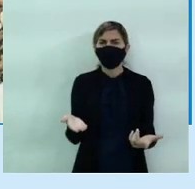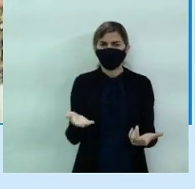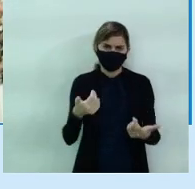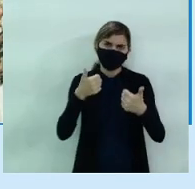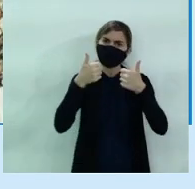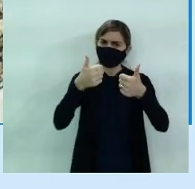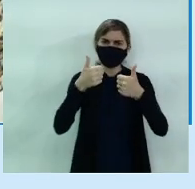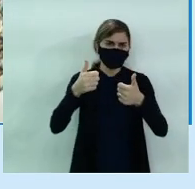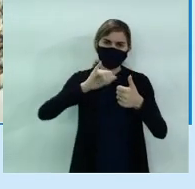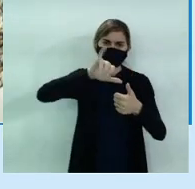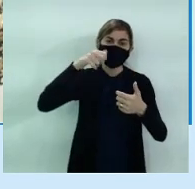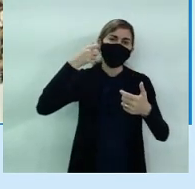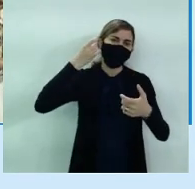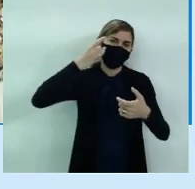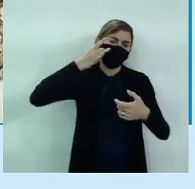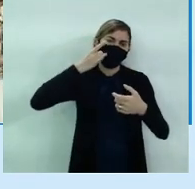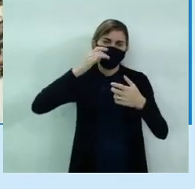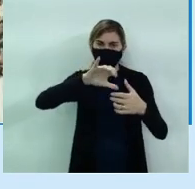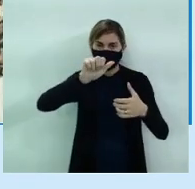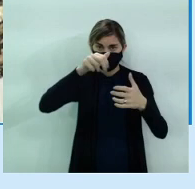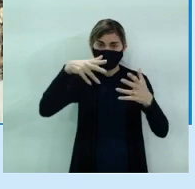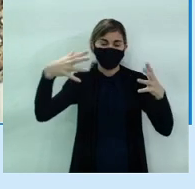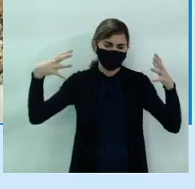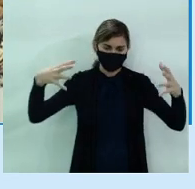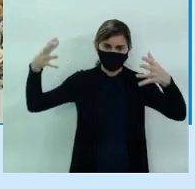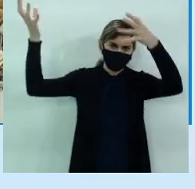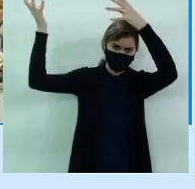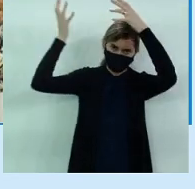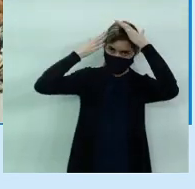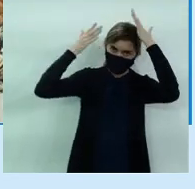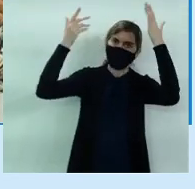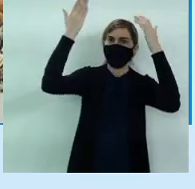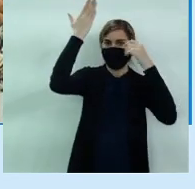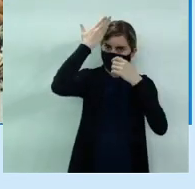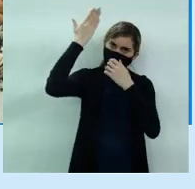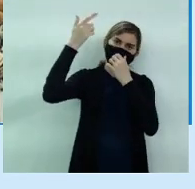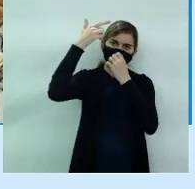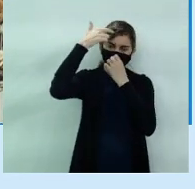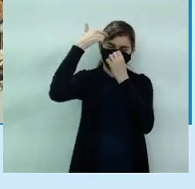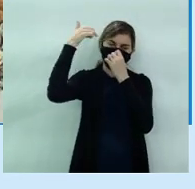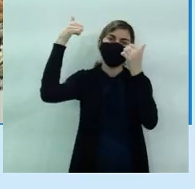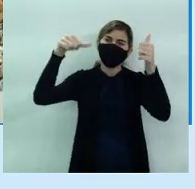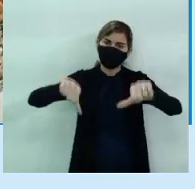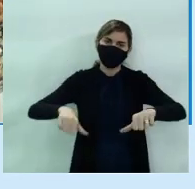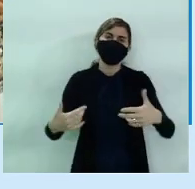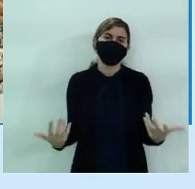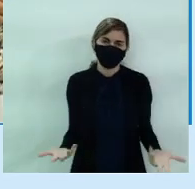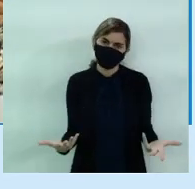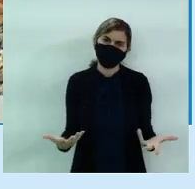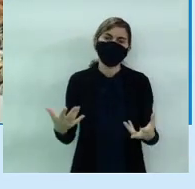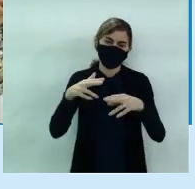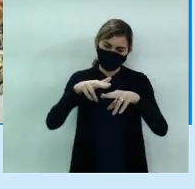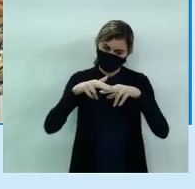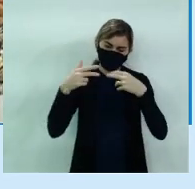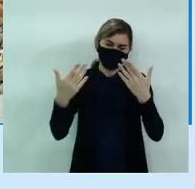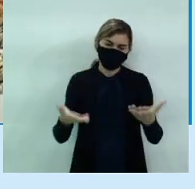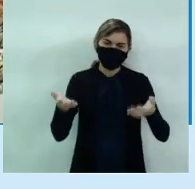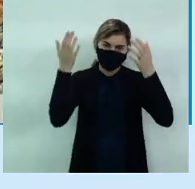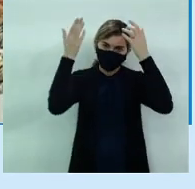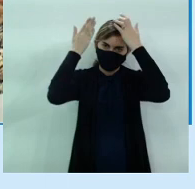não foi uma jaca, né? Se fosse uma jaca, o problema seria bem pior, né? Teria causado aí